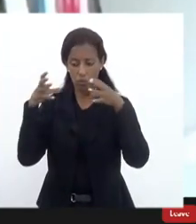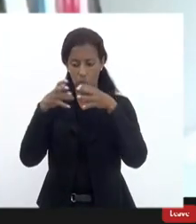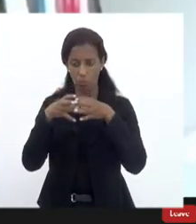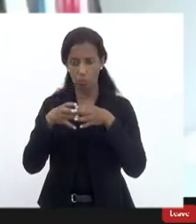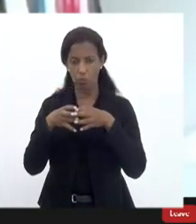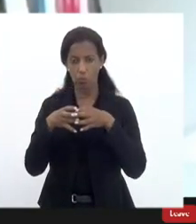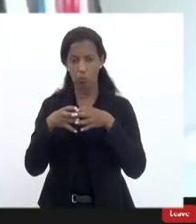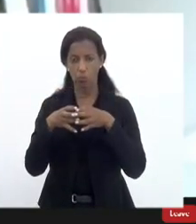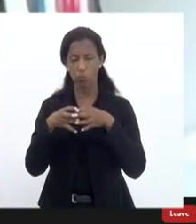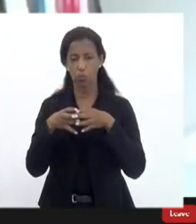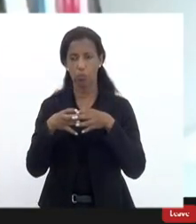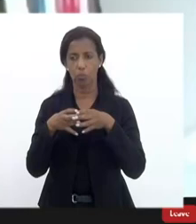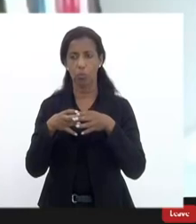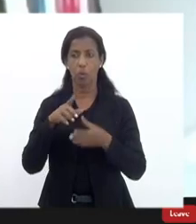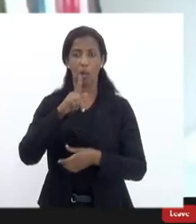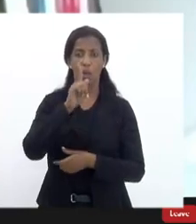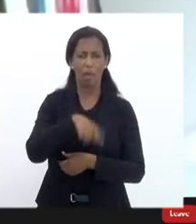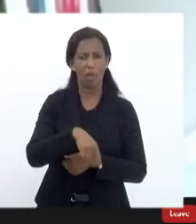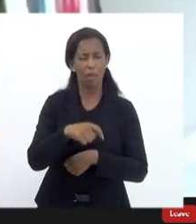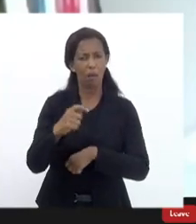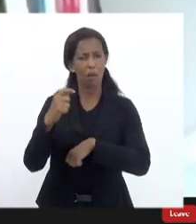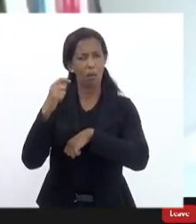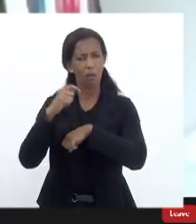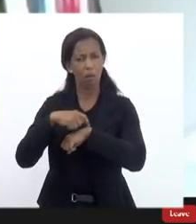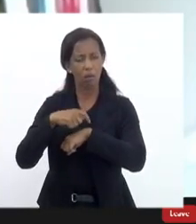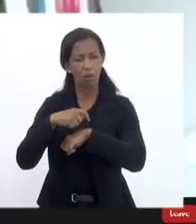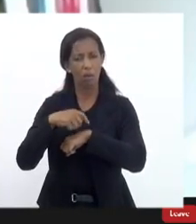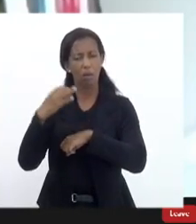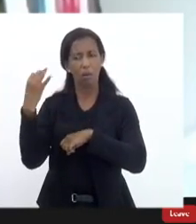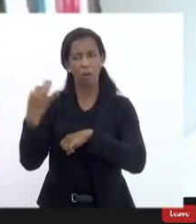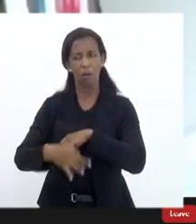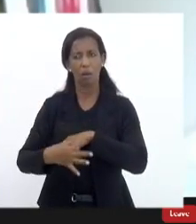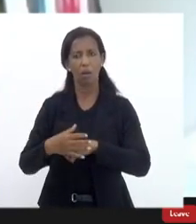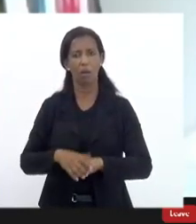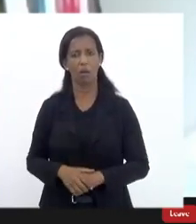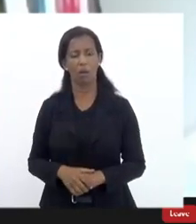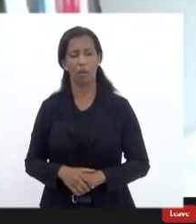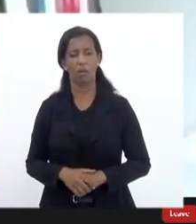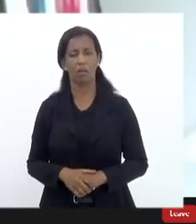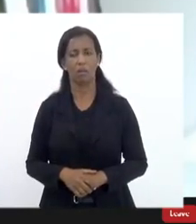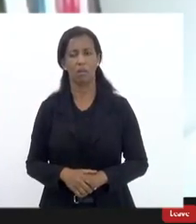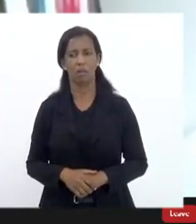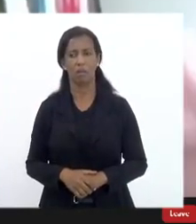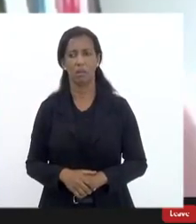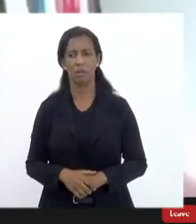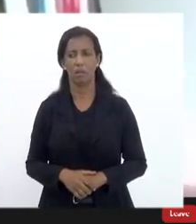conjuntamente sobre se é o momento de,